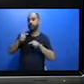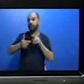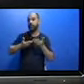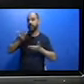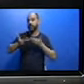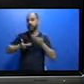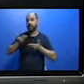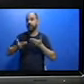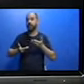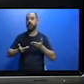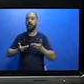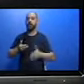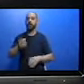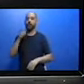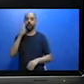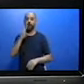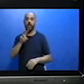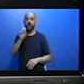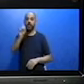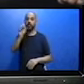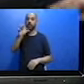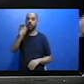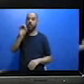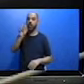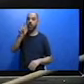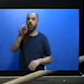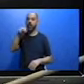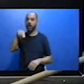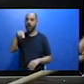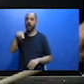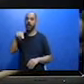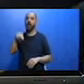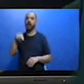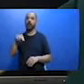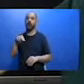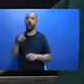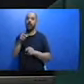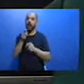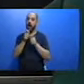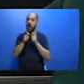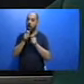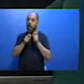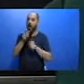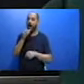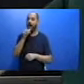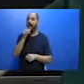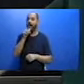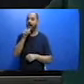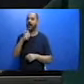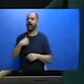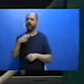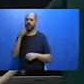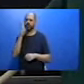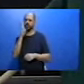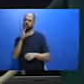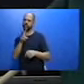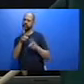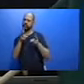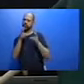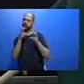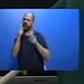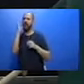slogan de uma campanha para economia de água então slogan é aquelas frases que o leio